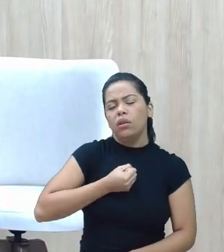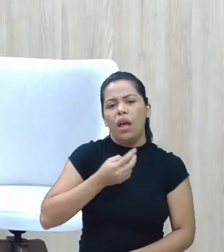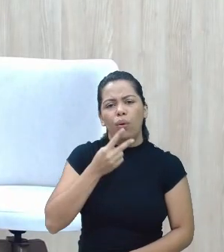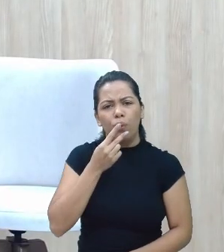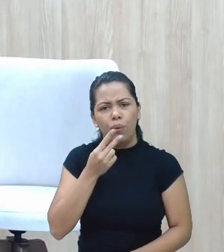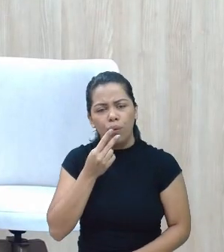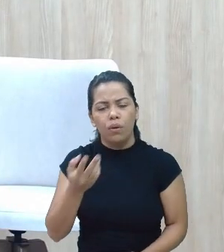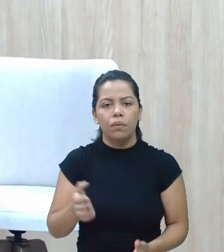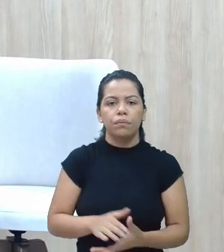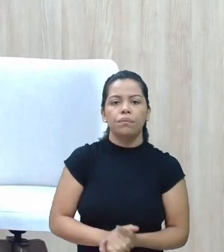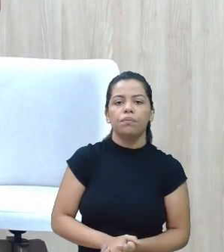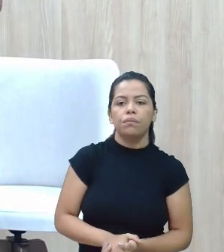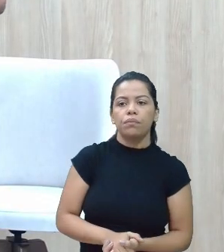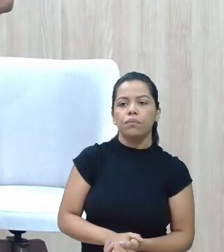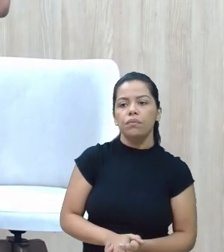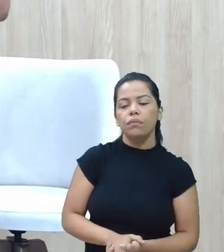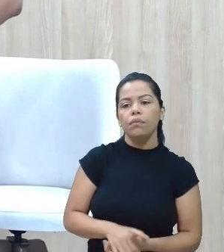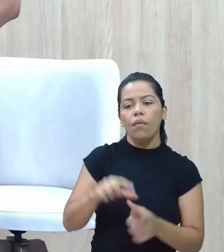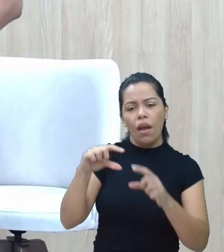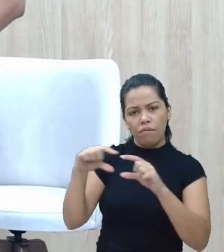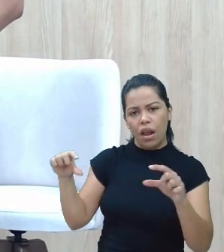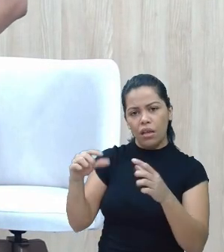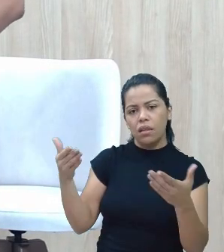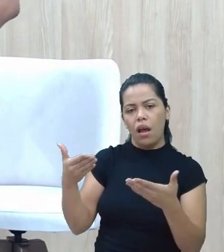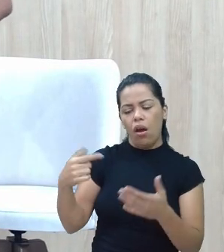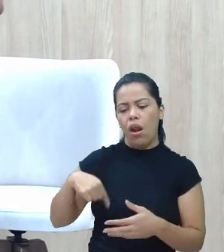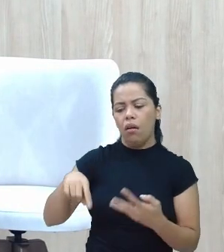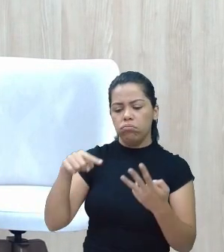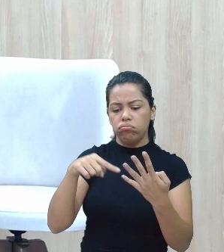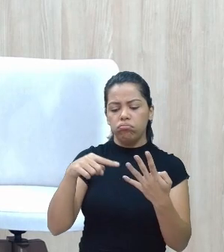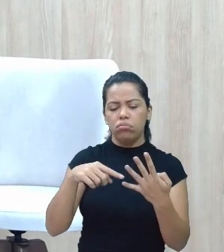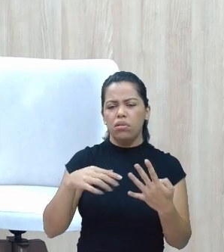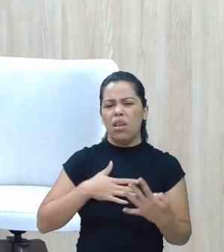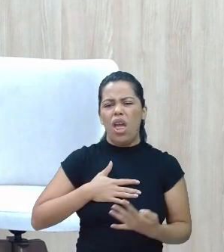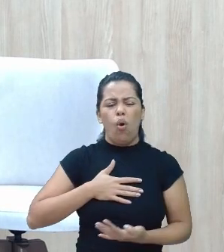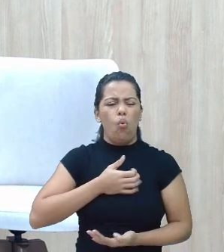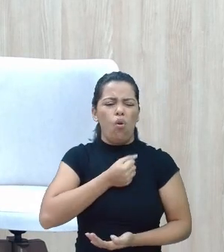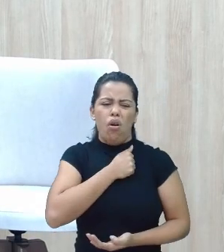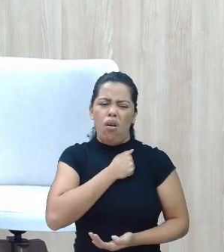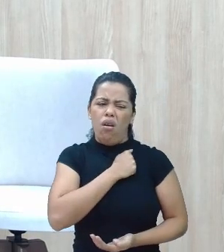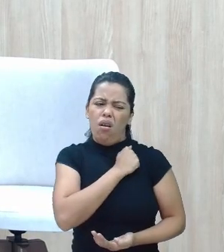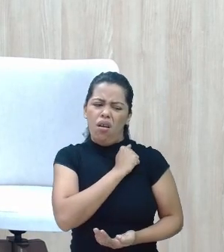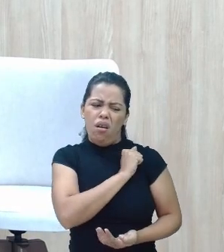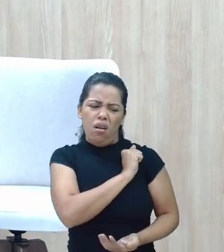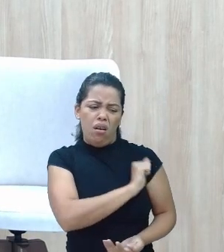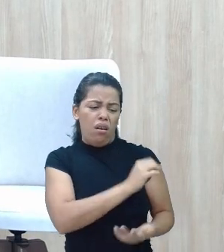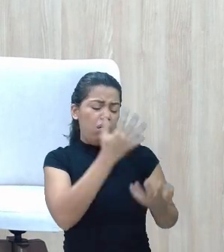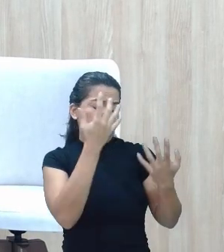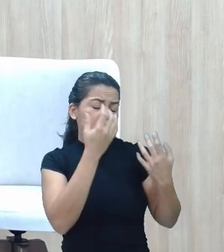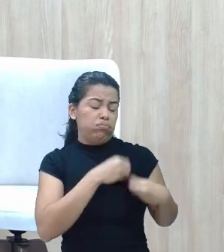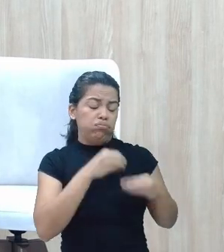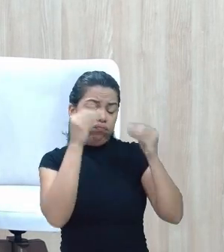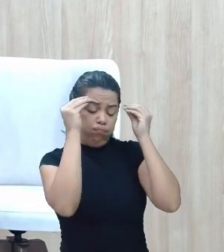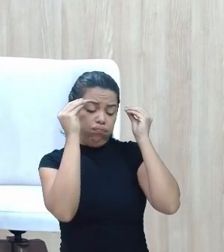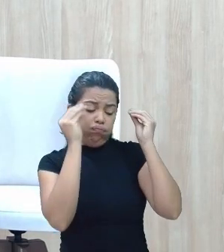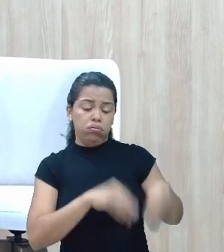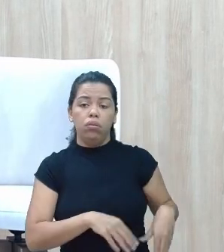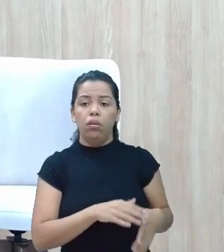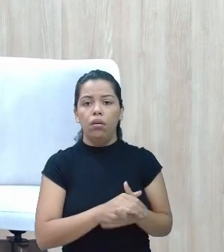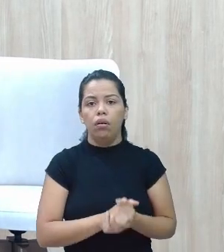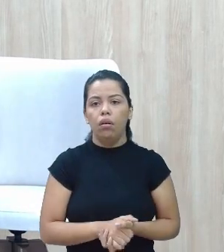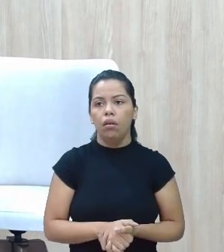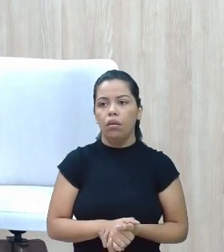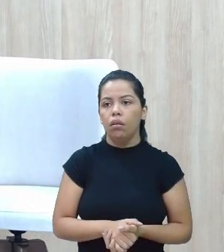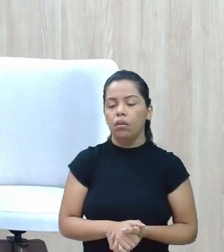I can't stand it. Ou seja, eu não suporto isso. Então, ó, essas imagens, esse slide agora, é interessante você dar uma